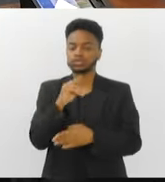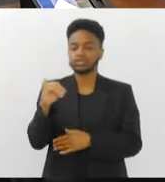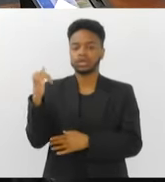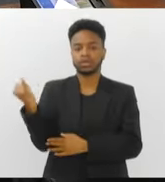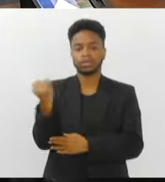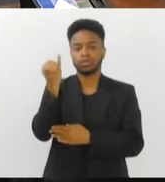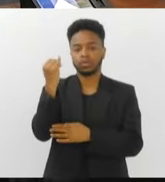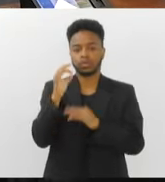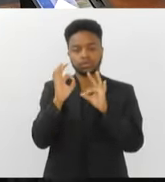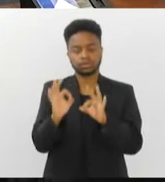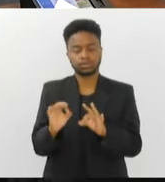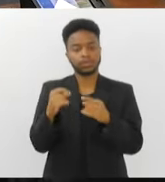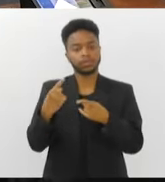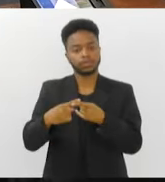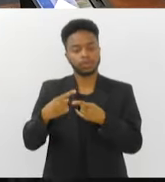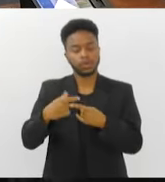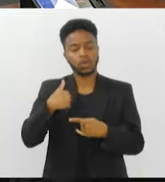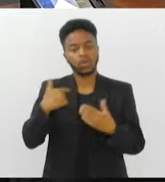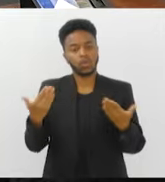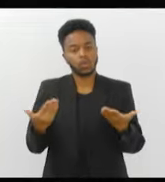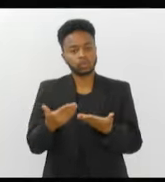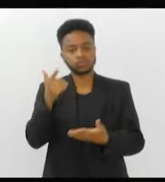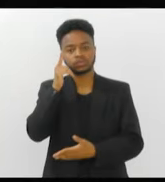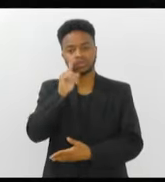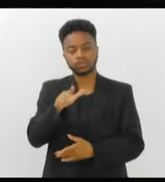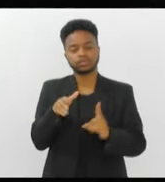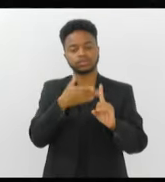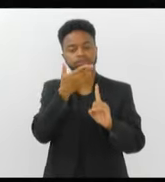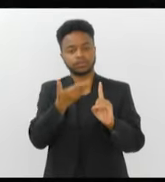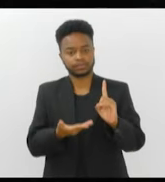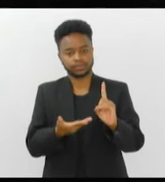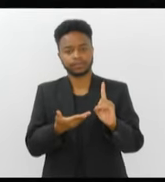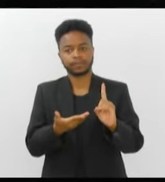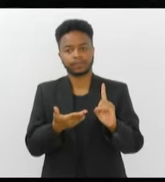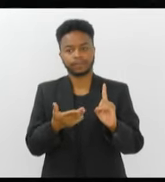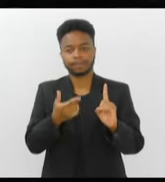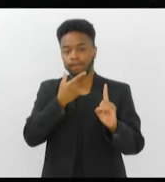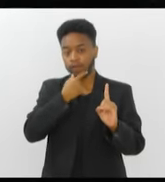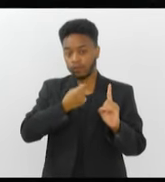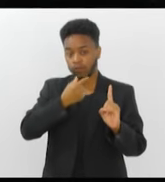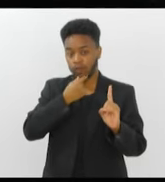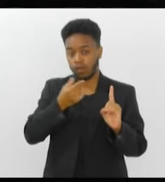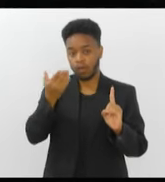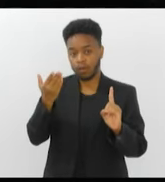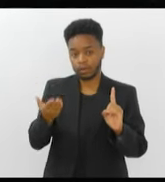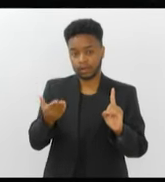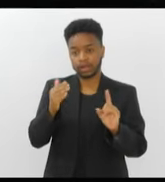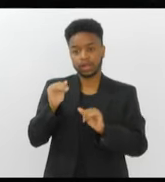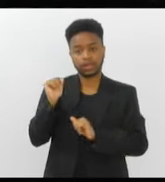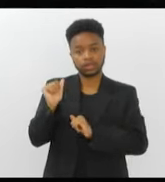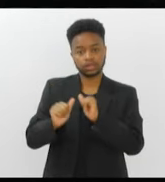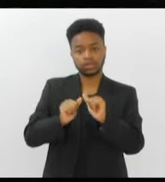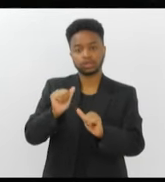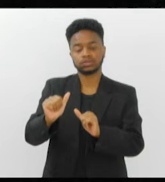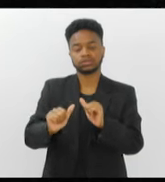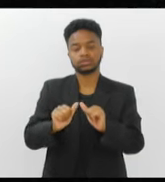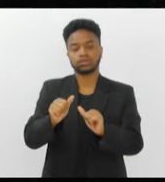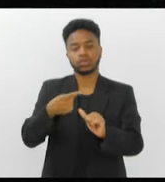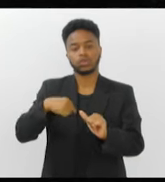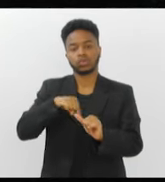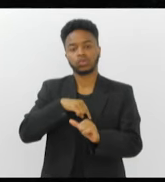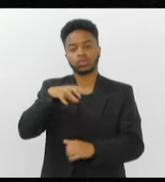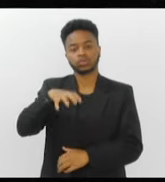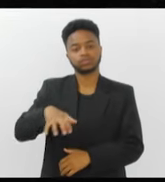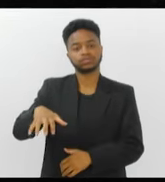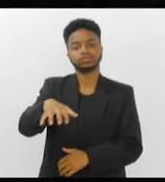eu consigo concretizar uma homenagem a um homem que transformou a nossa